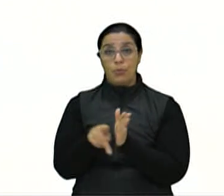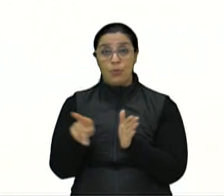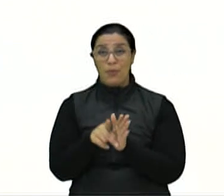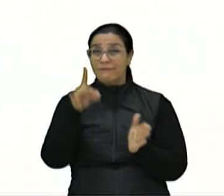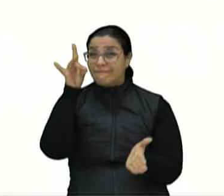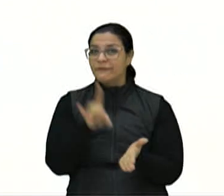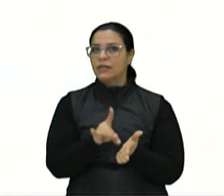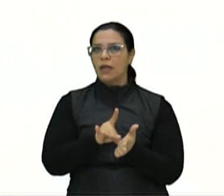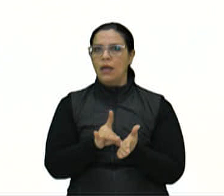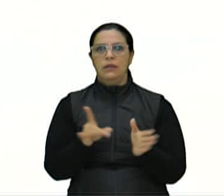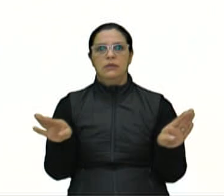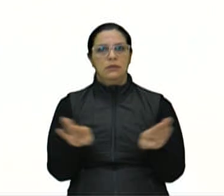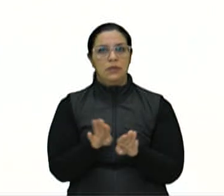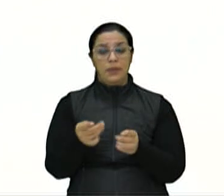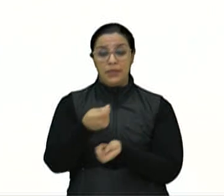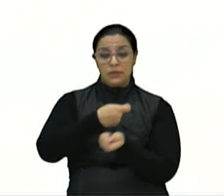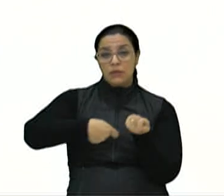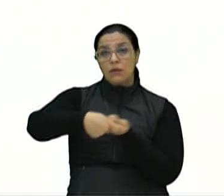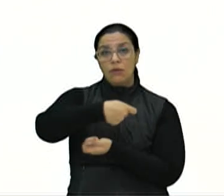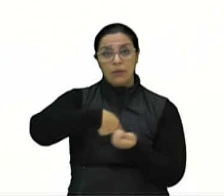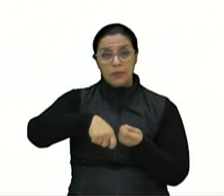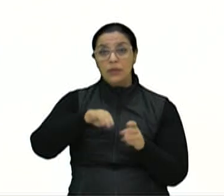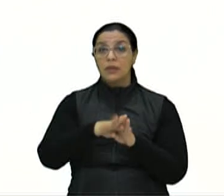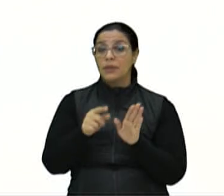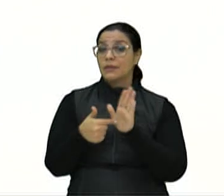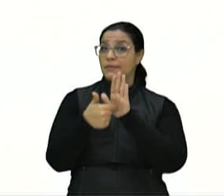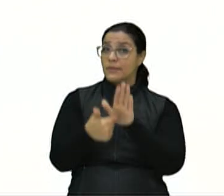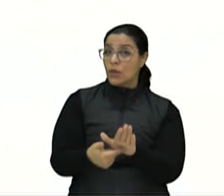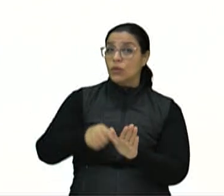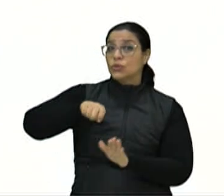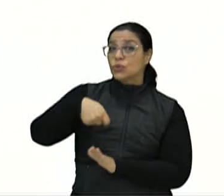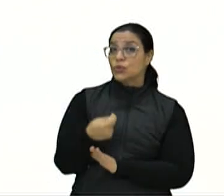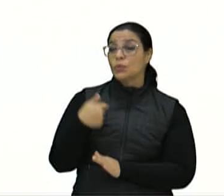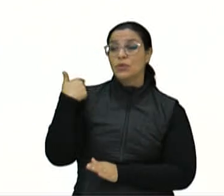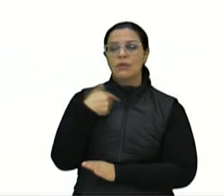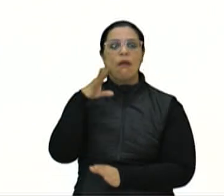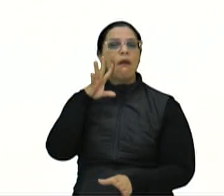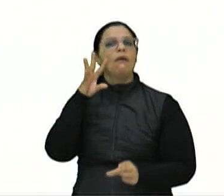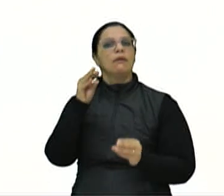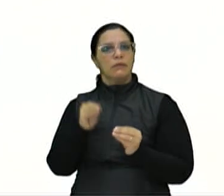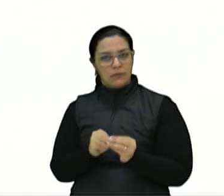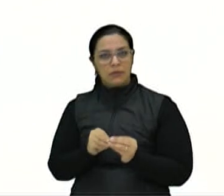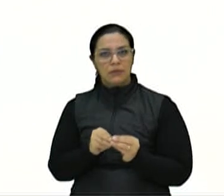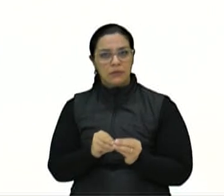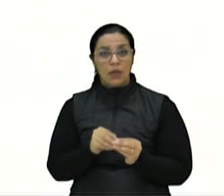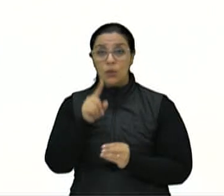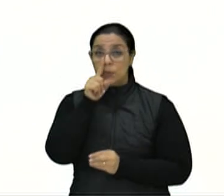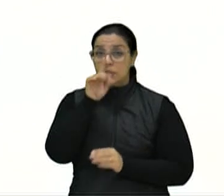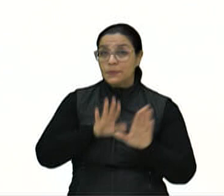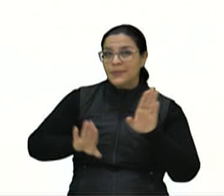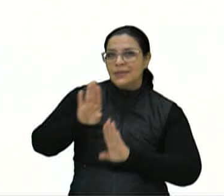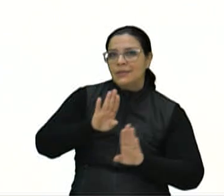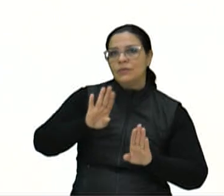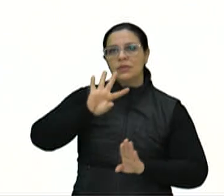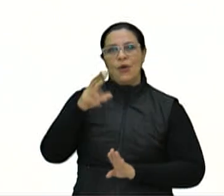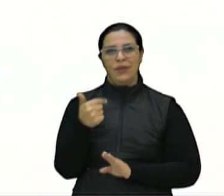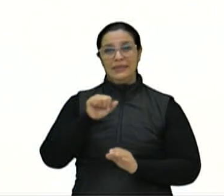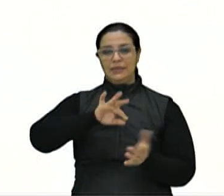dogmas e socioeconômicas relevantes para quê? Para compreender os riscos das